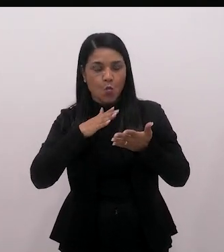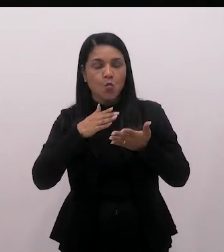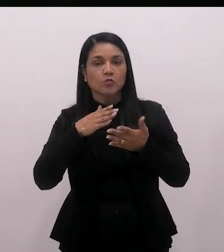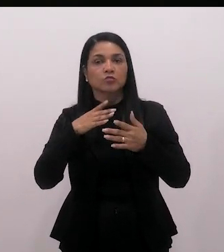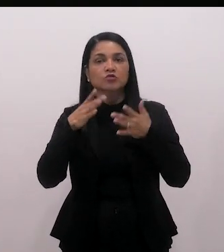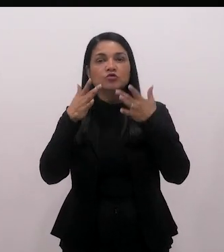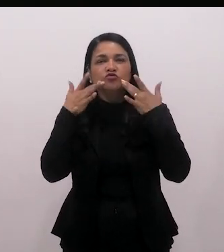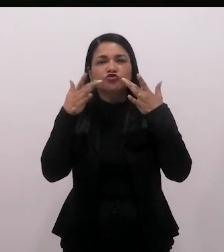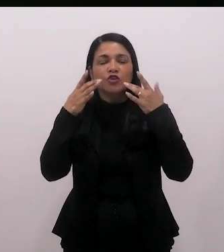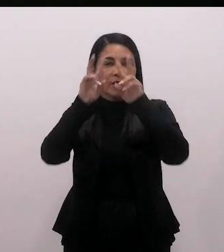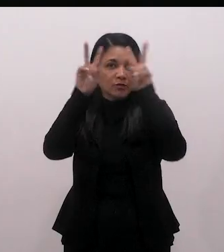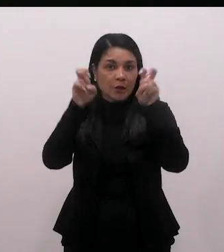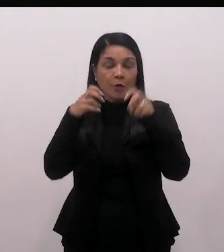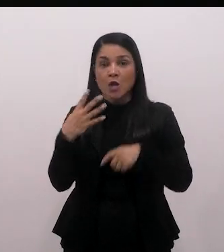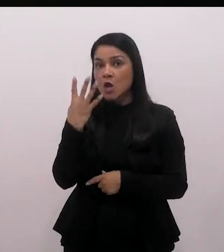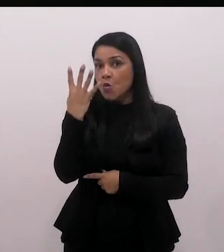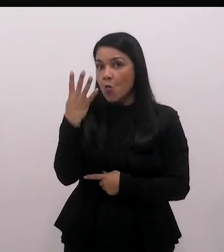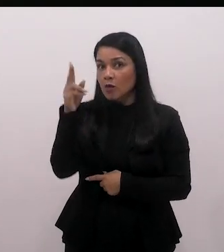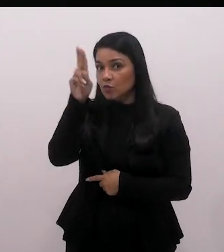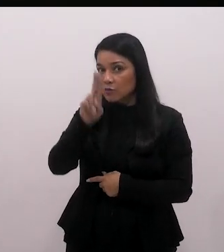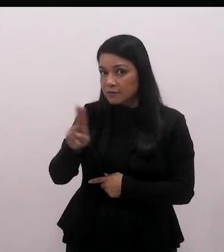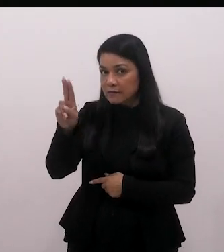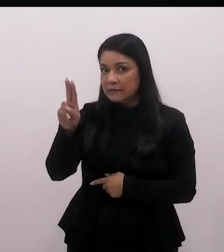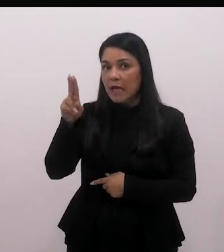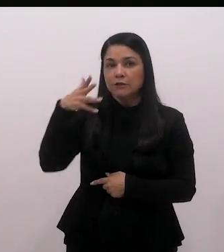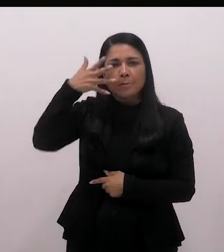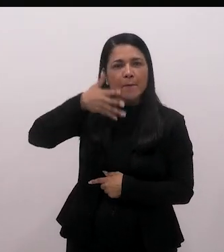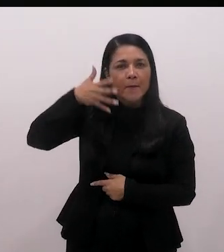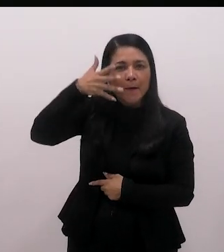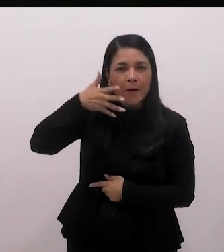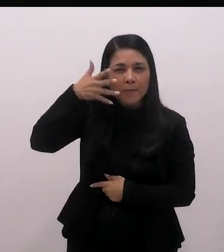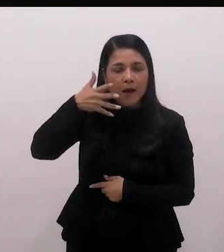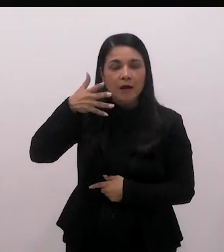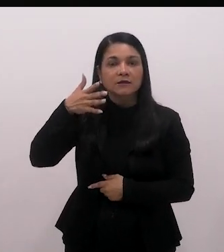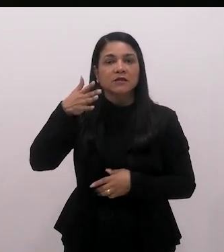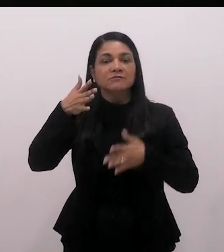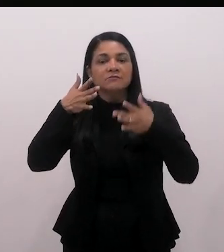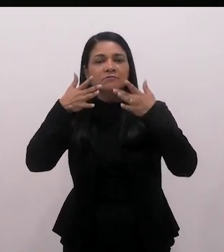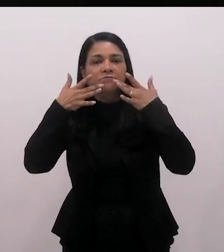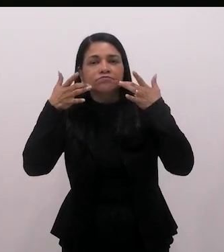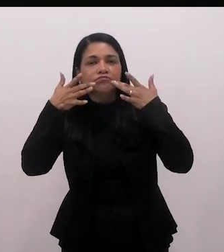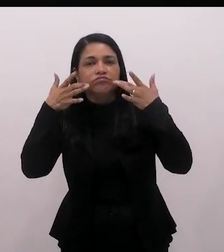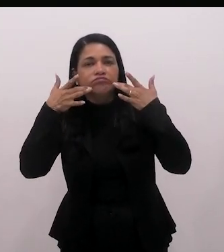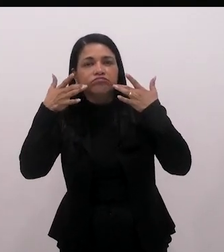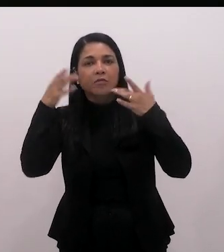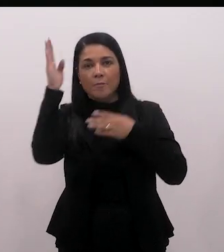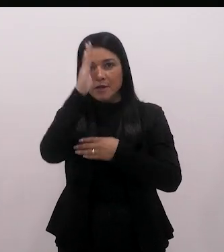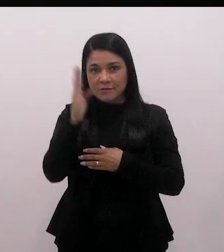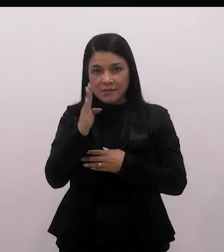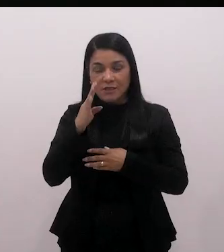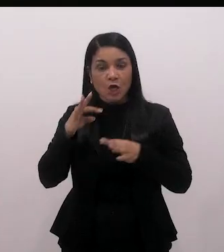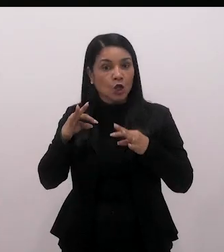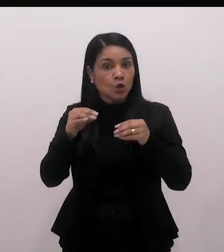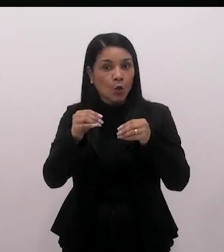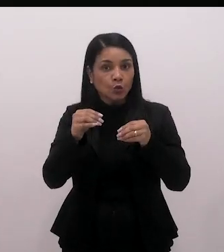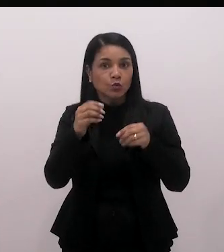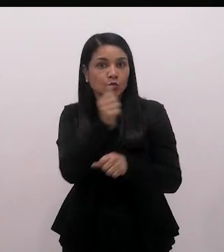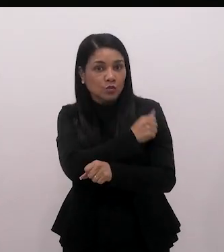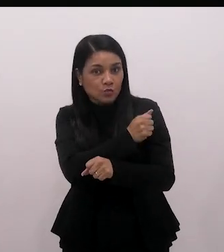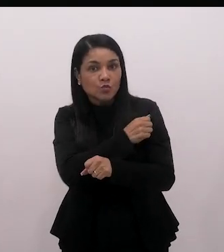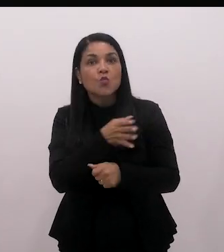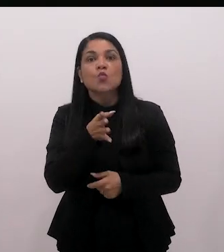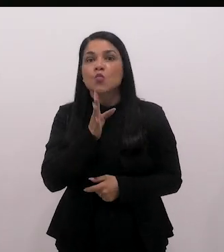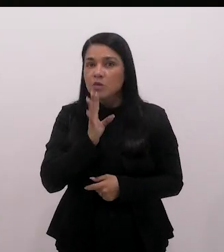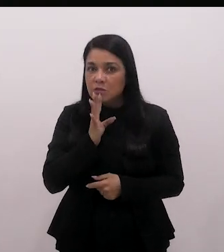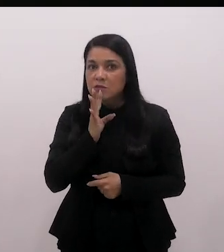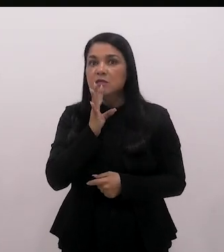falei em 4 universidades em Portugal sobre dramaturgia brasileira e todo mundo conhecia praticamente tudo